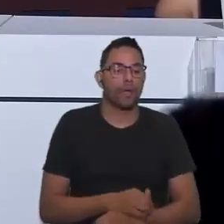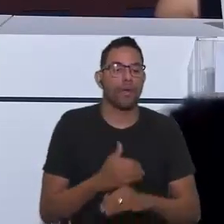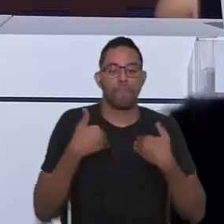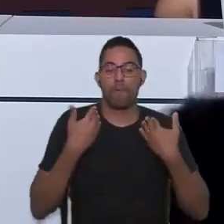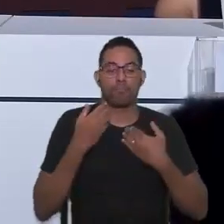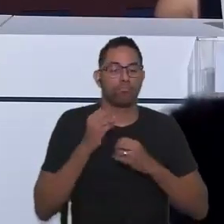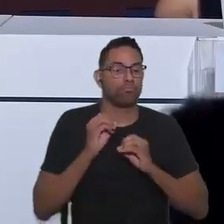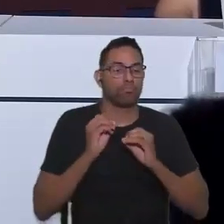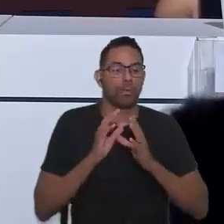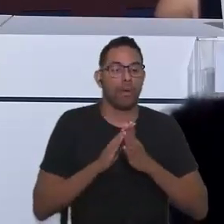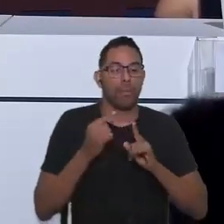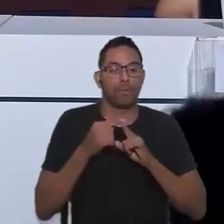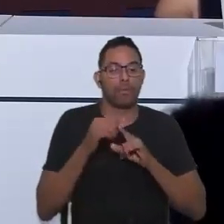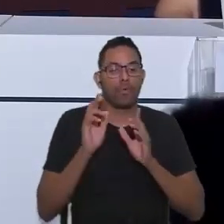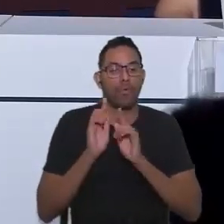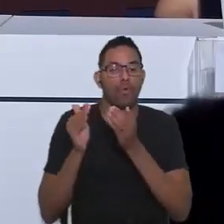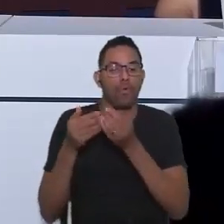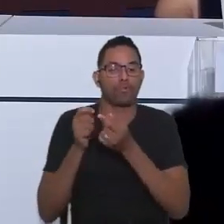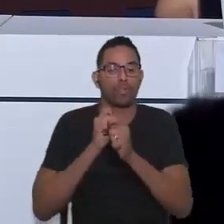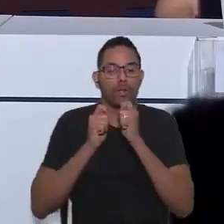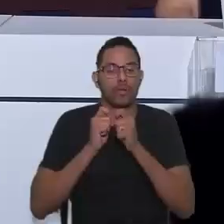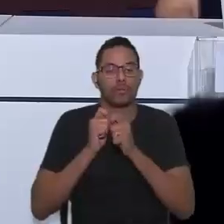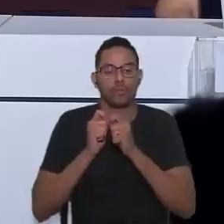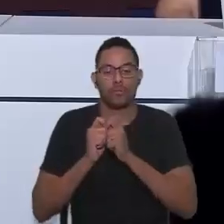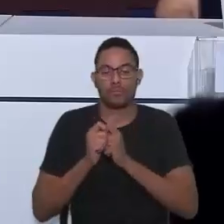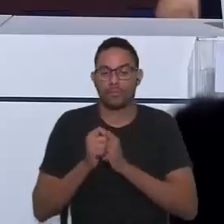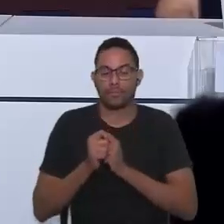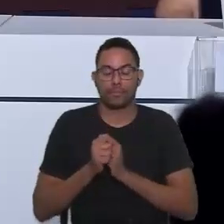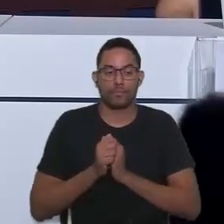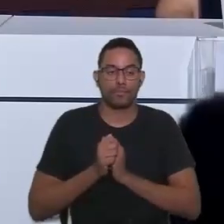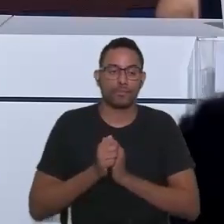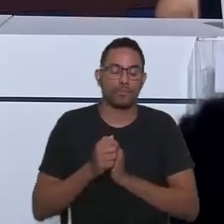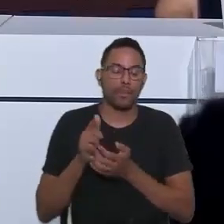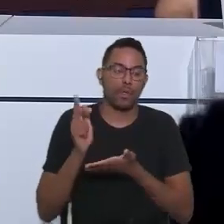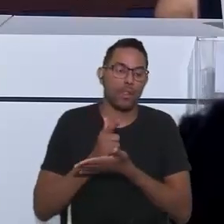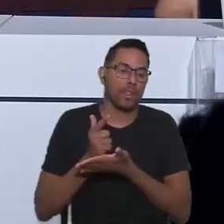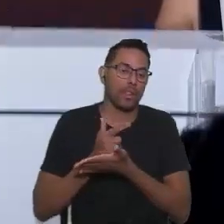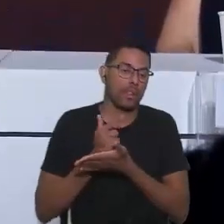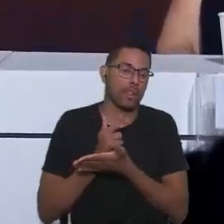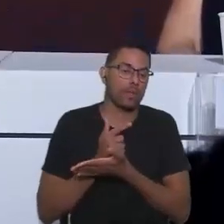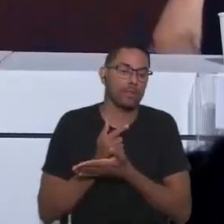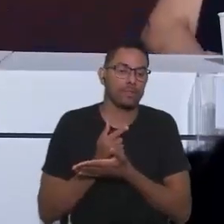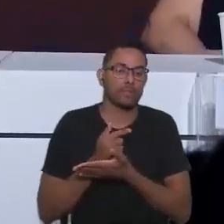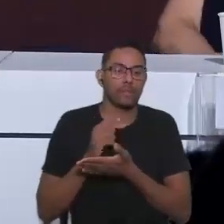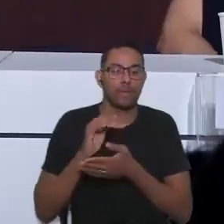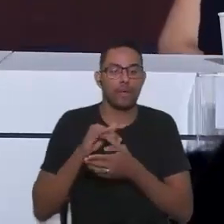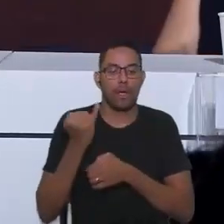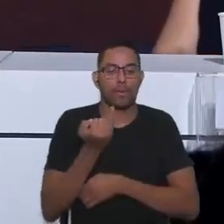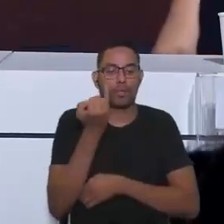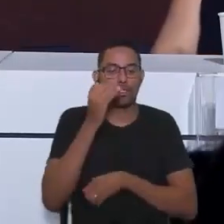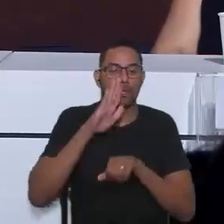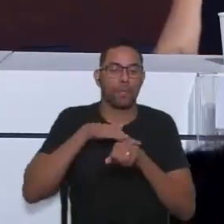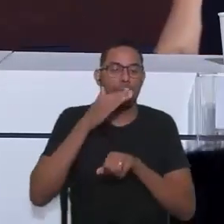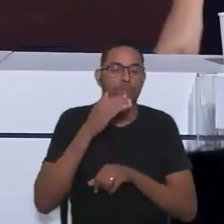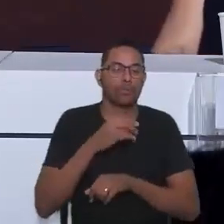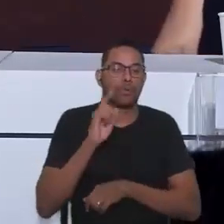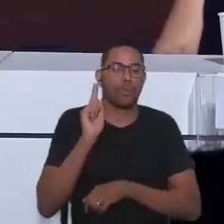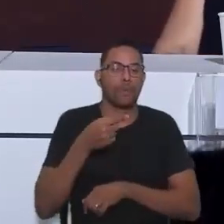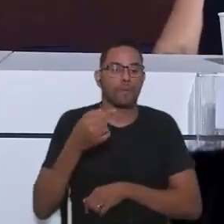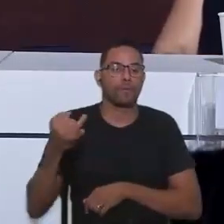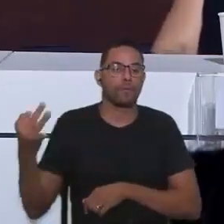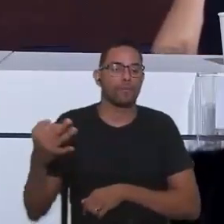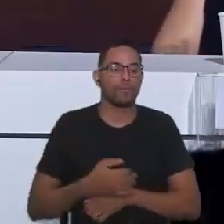surpreendente para mim que um grupo de jornalistas tivesse considerado o livro dela como eventualmente o livro mais importante do